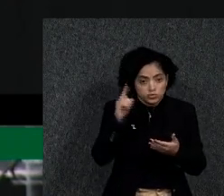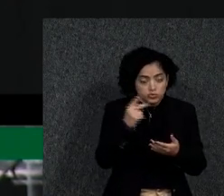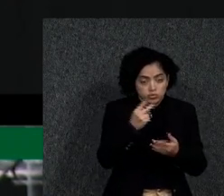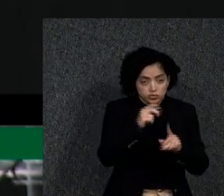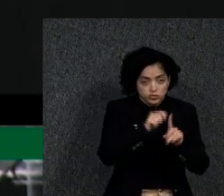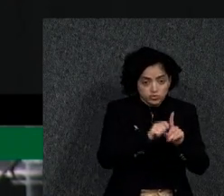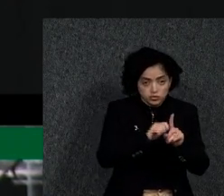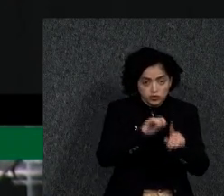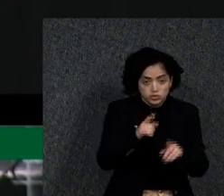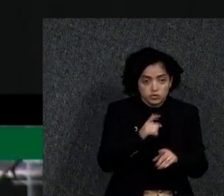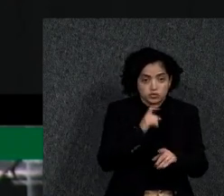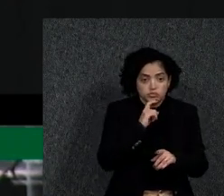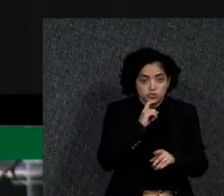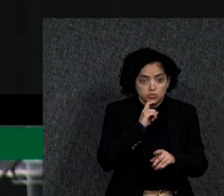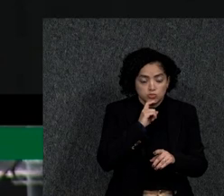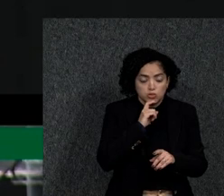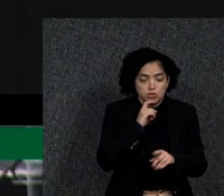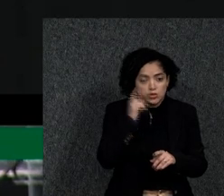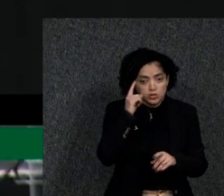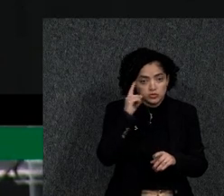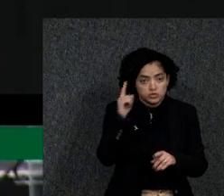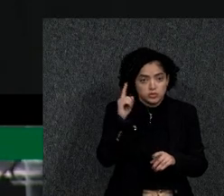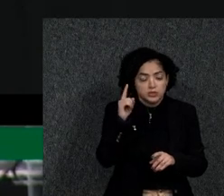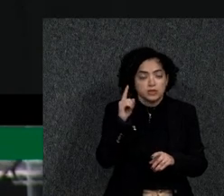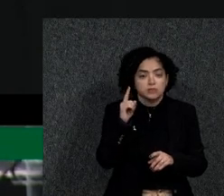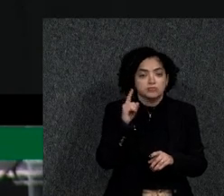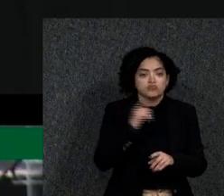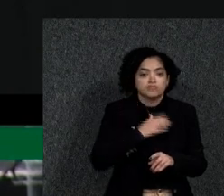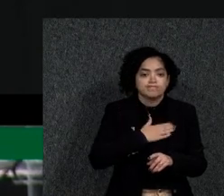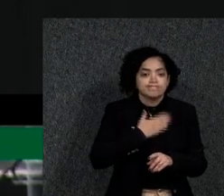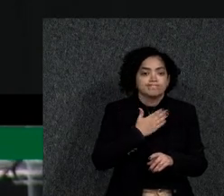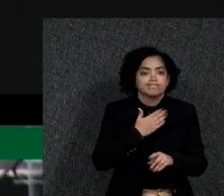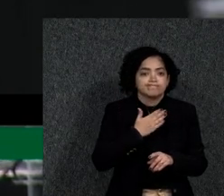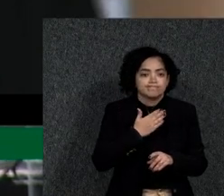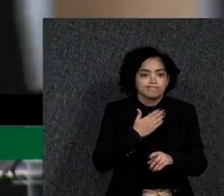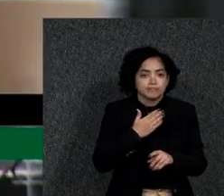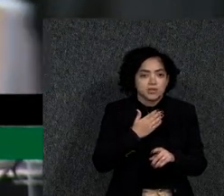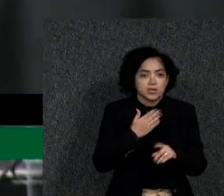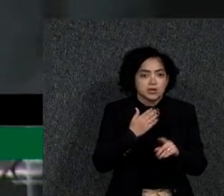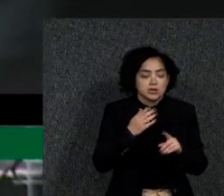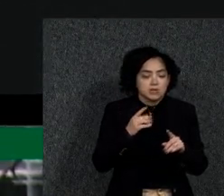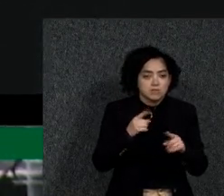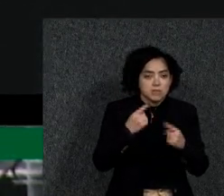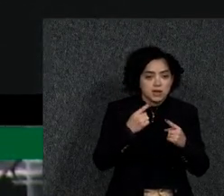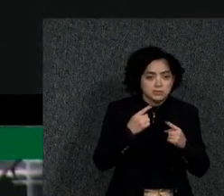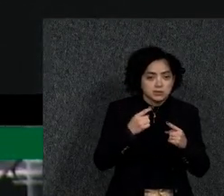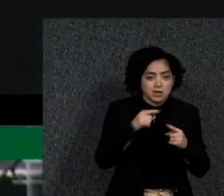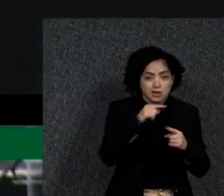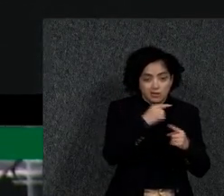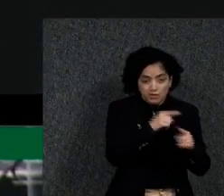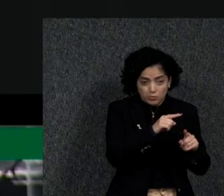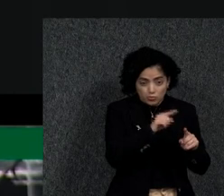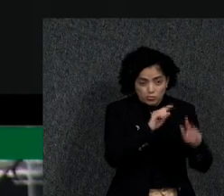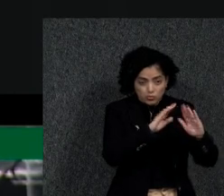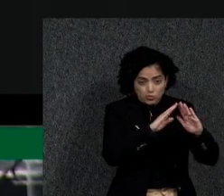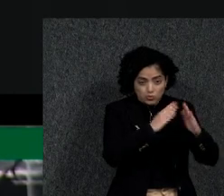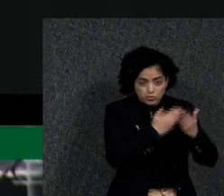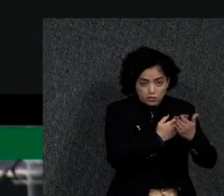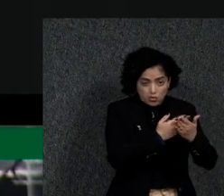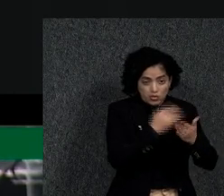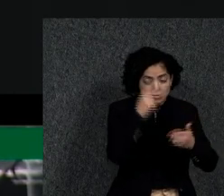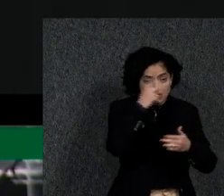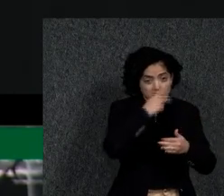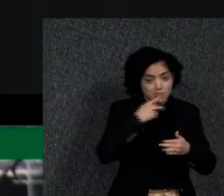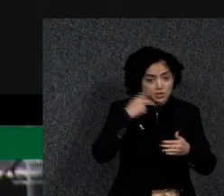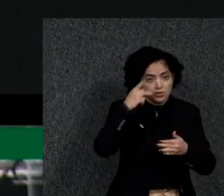podemos arrefecer na construção de uma política de paz nas escolas, que afaste os nossos filhos, pais e